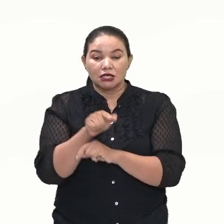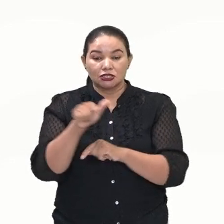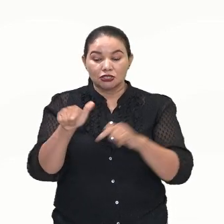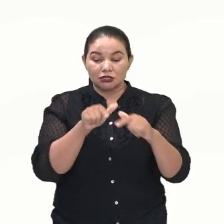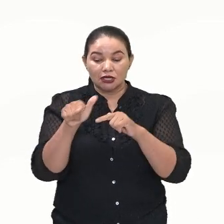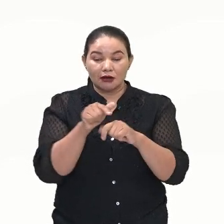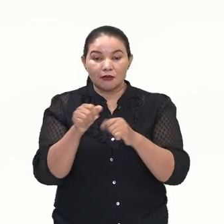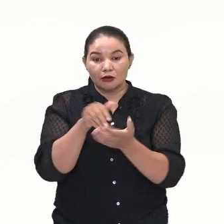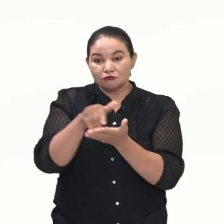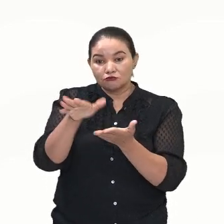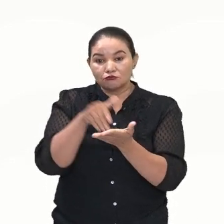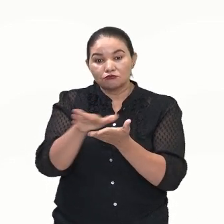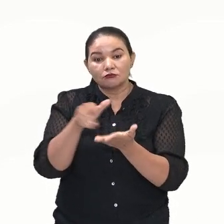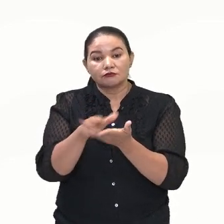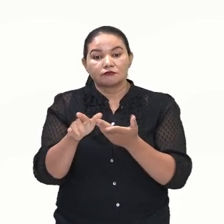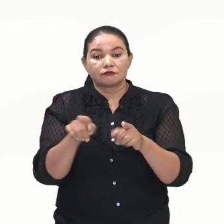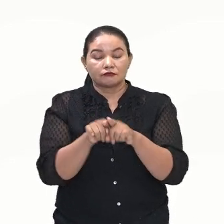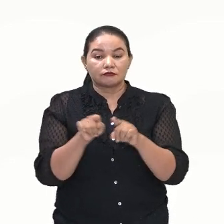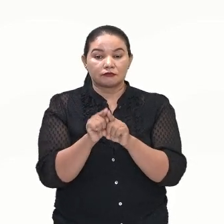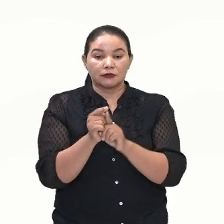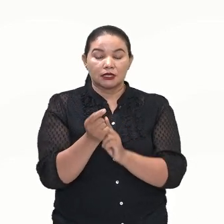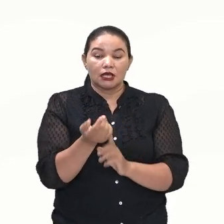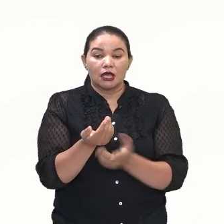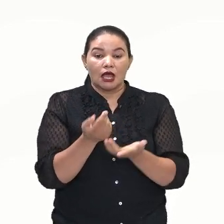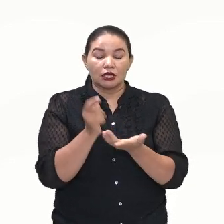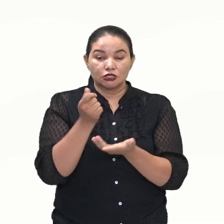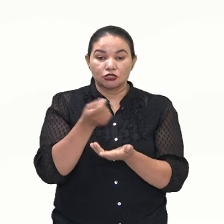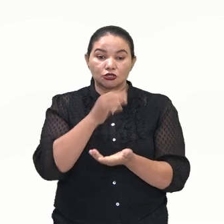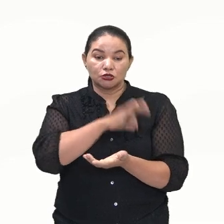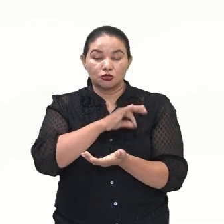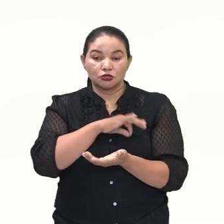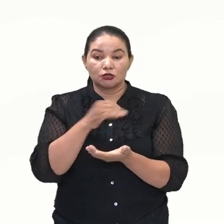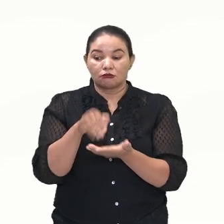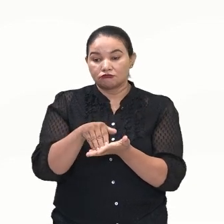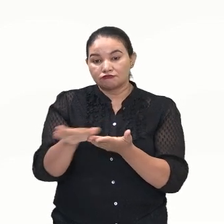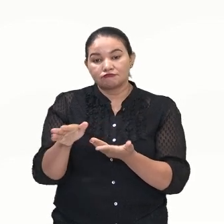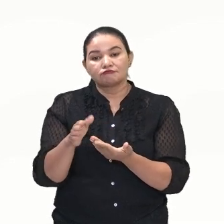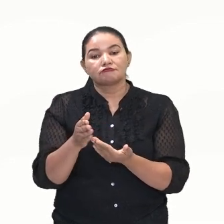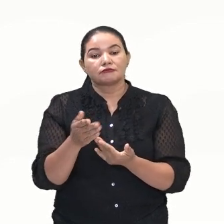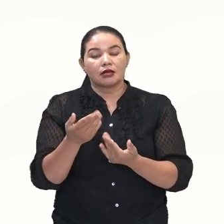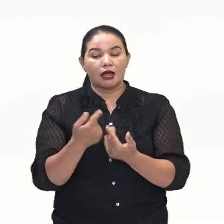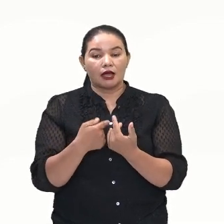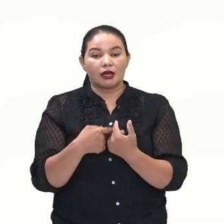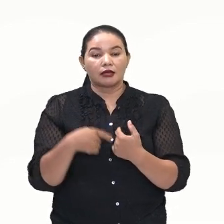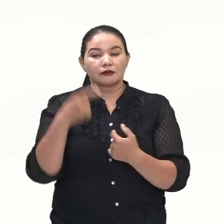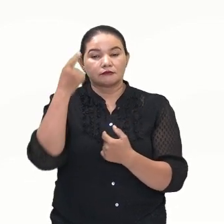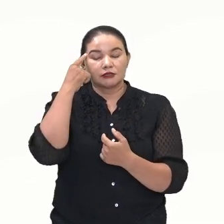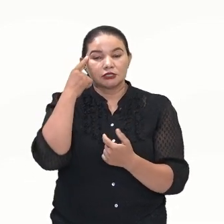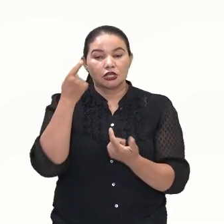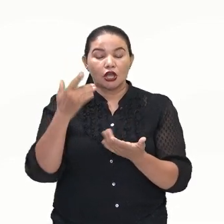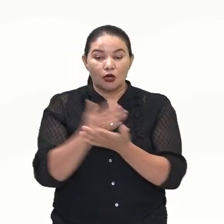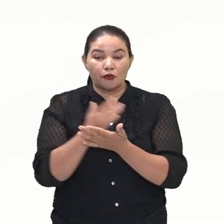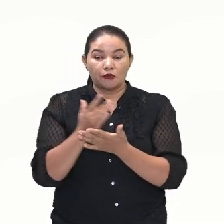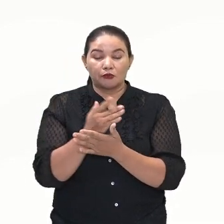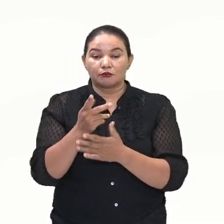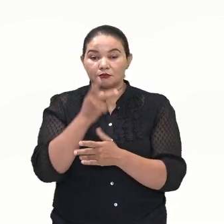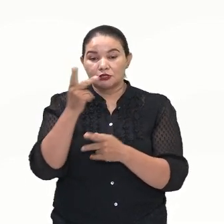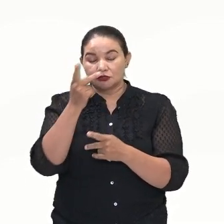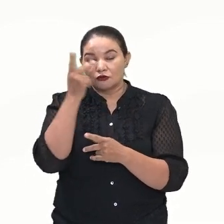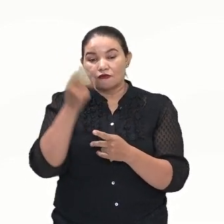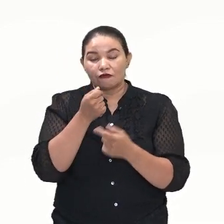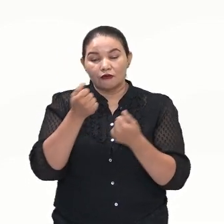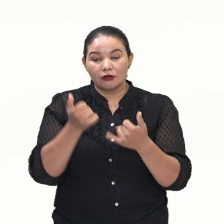empregos e meios de subsistência. Segundo alguns relatos de época, um trabalhador que